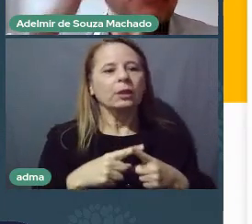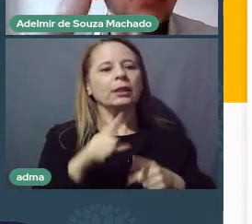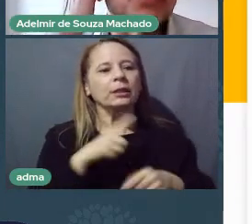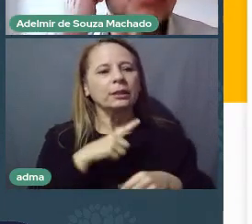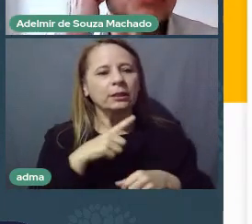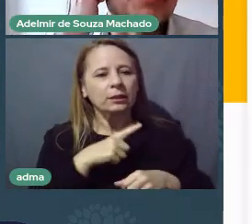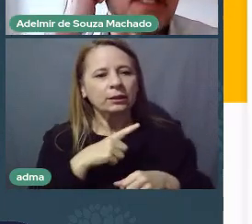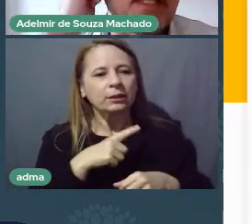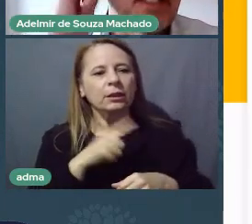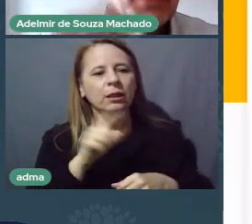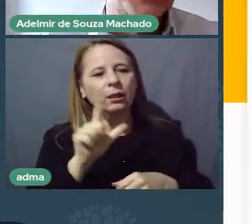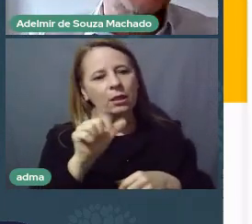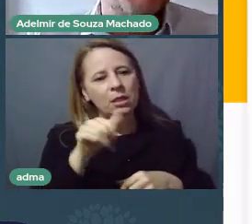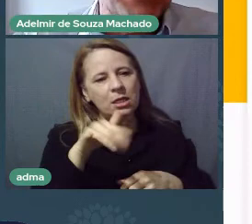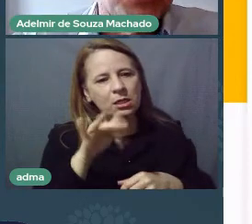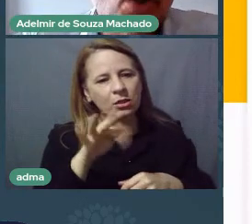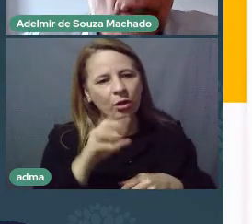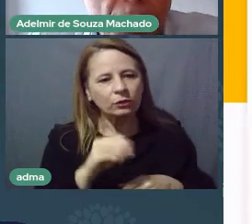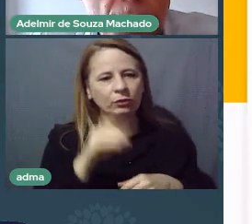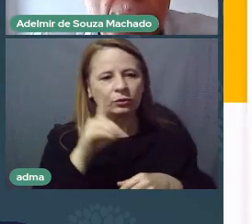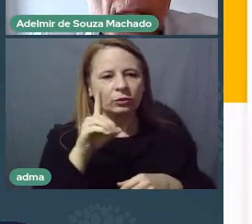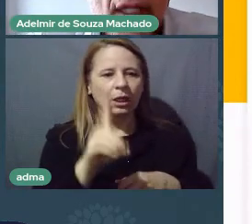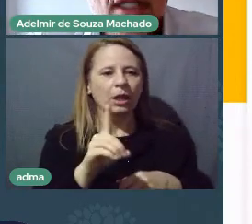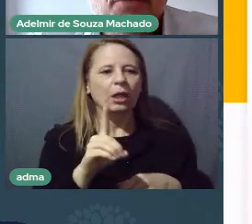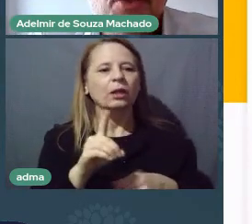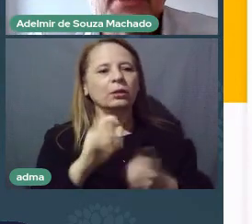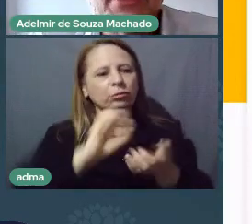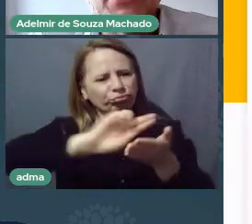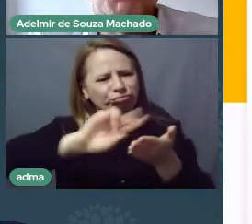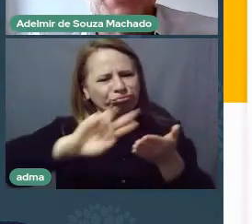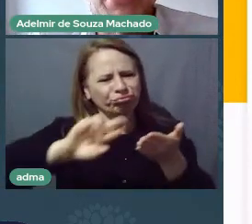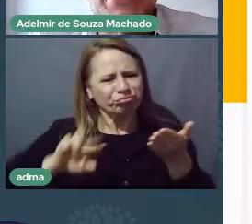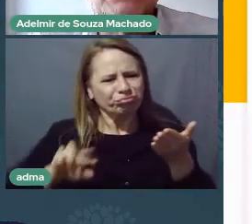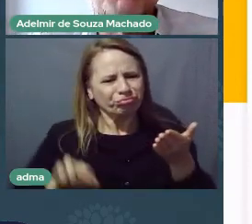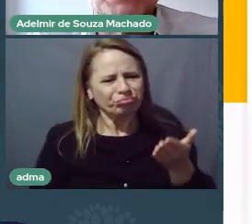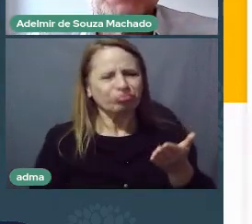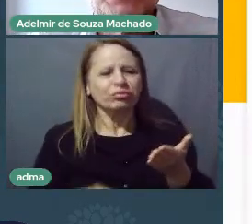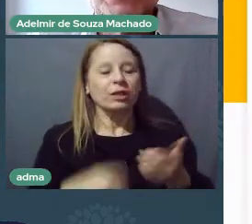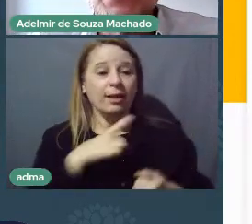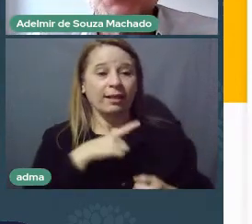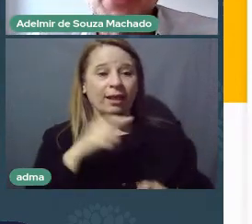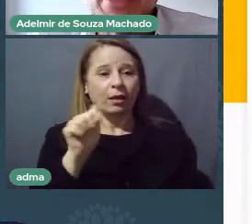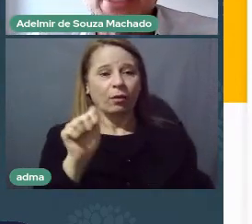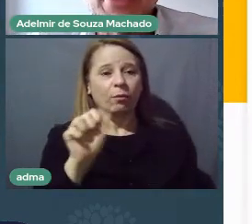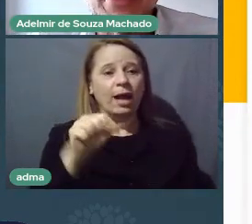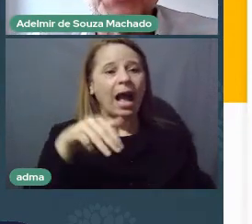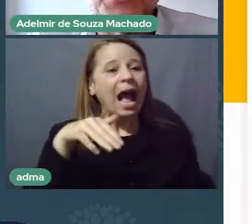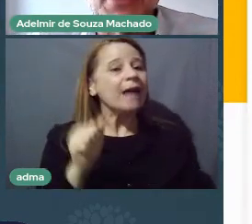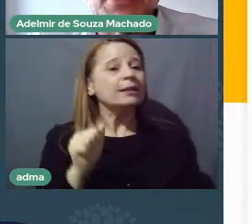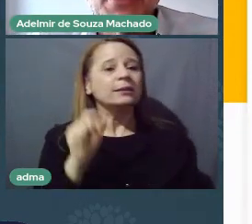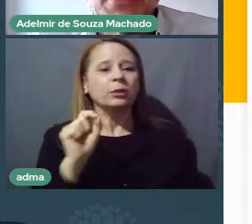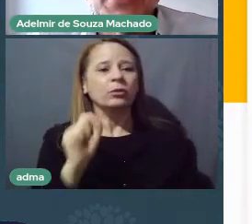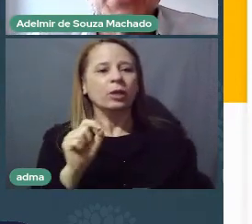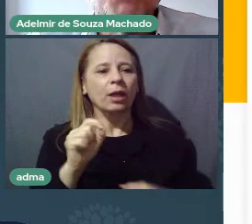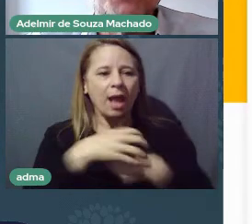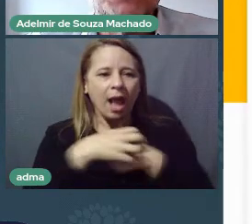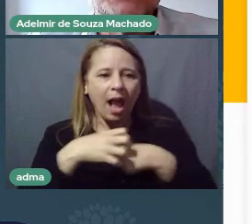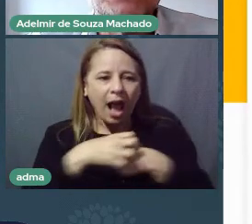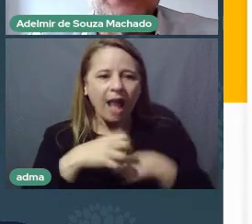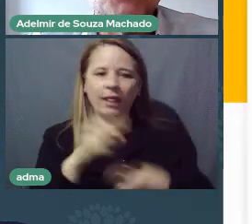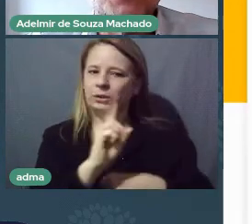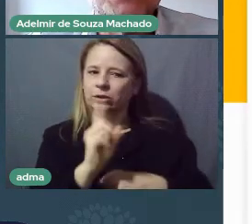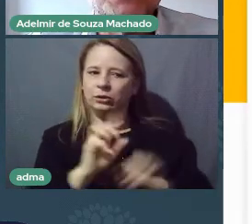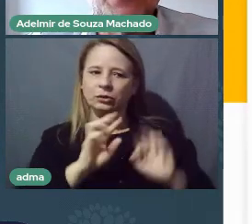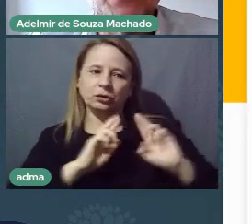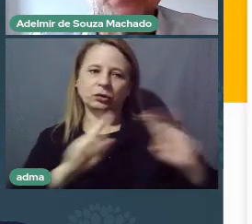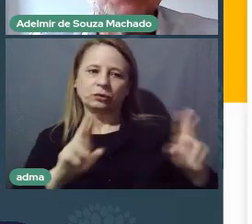participação de linfócitos B, de mastócitos, e eu vou ter uma asma que não é alérgica, em que eu vou